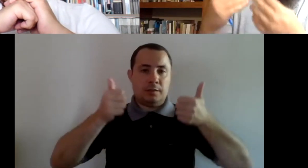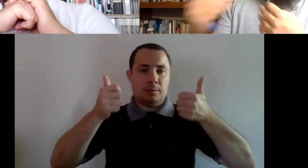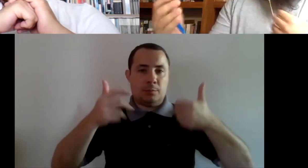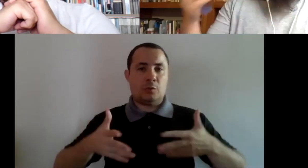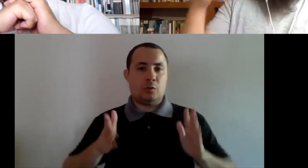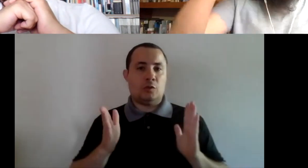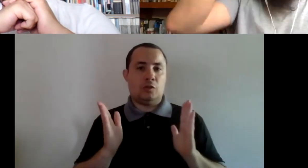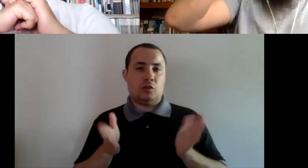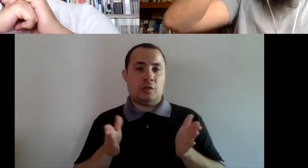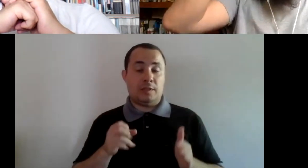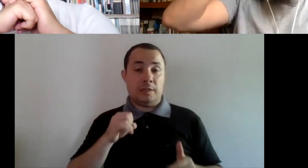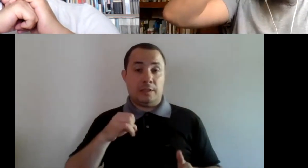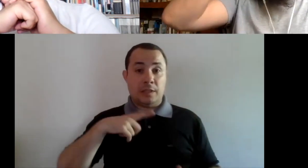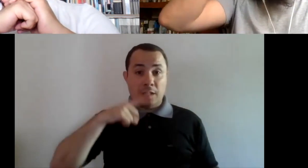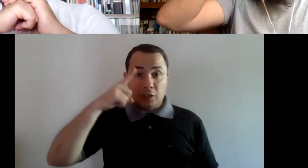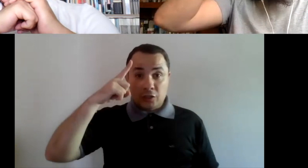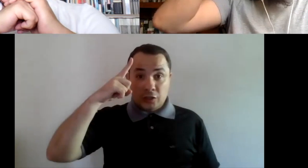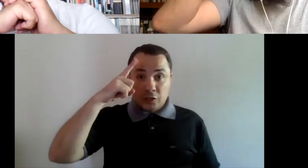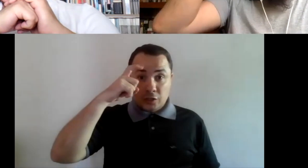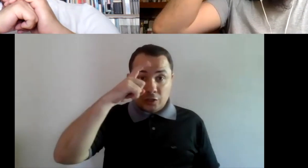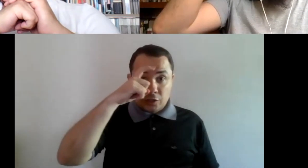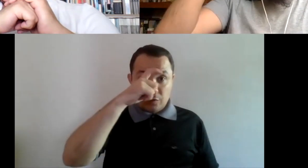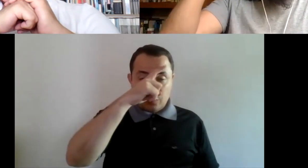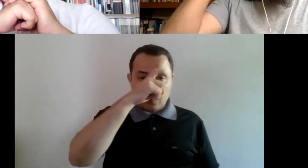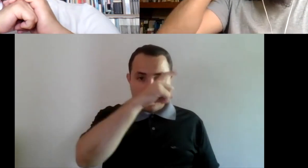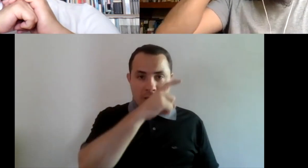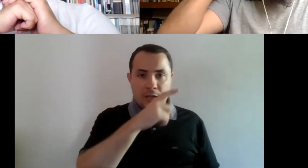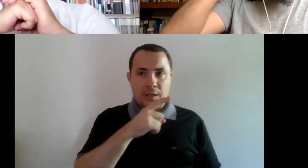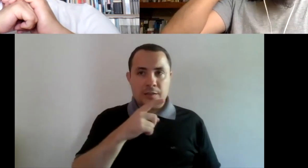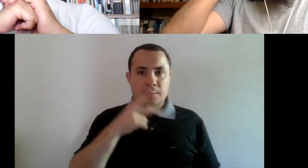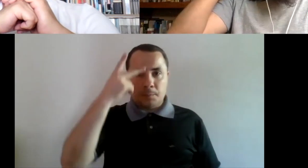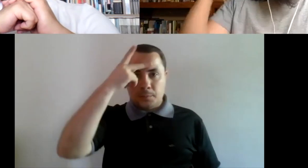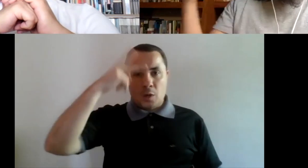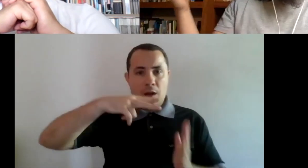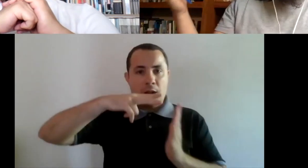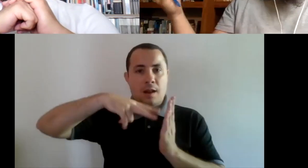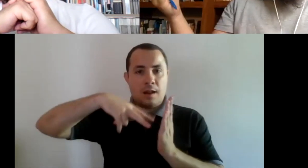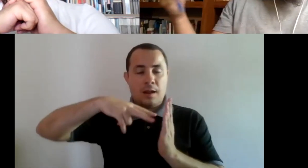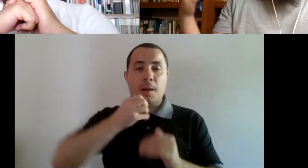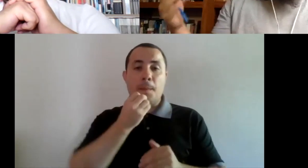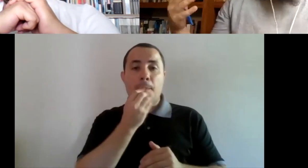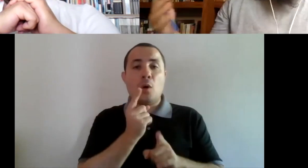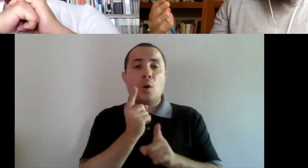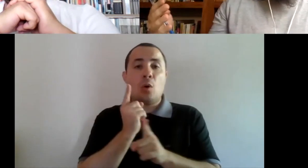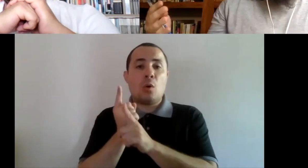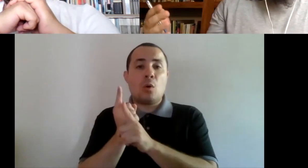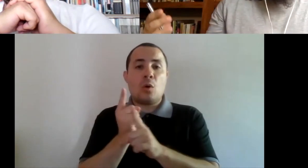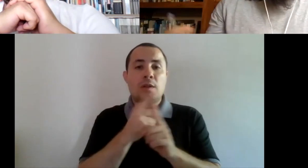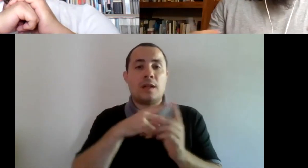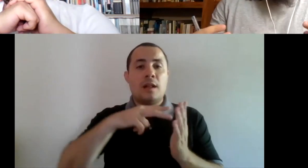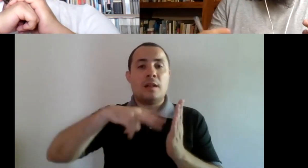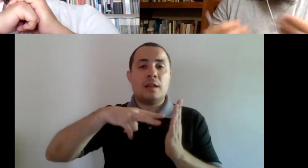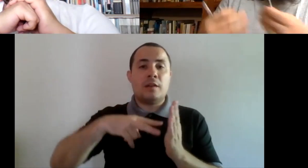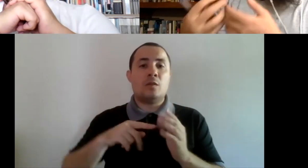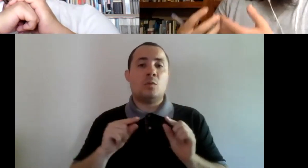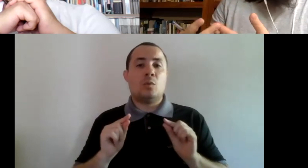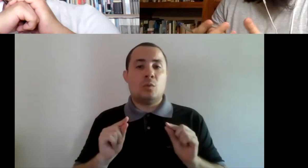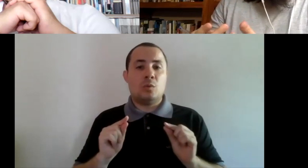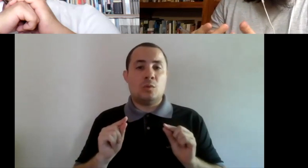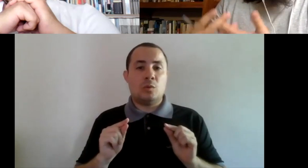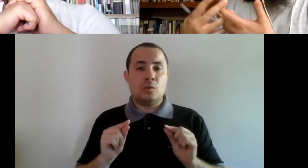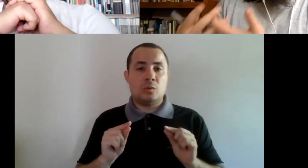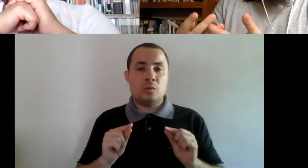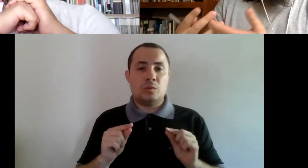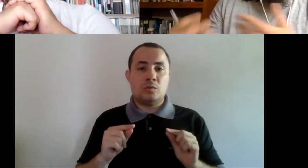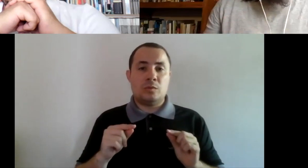dificuldade de se identificar, né, com os livros que as pessoas leem, você encontrar livros né, escrito por pessoas também da